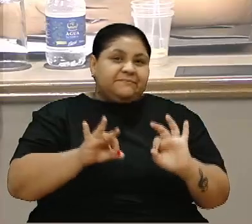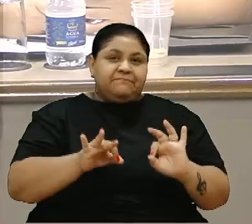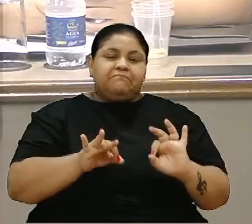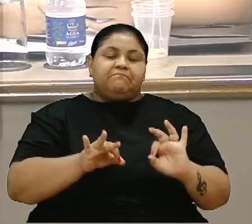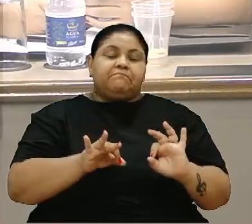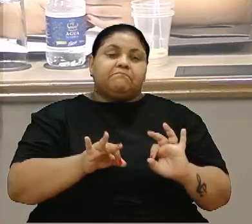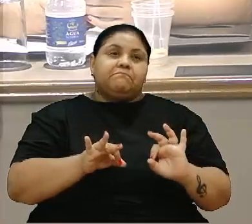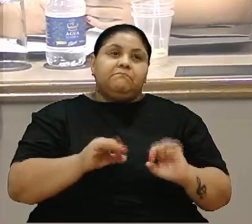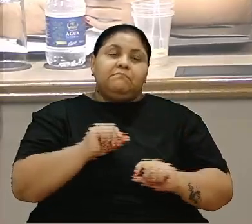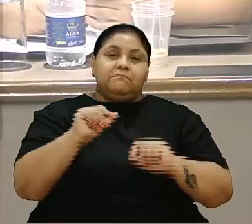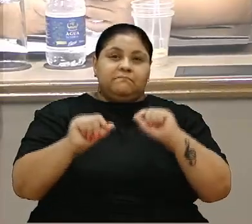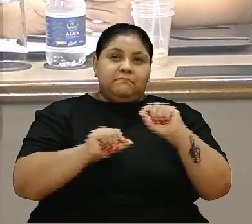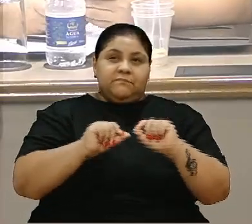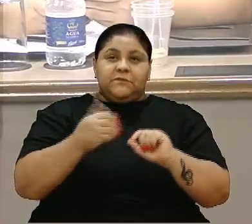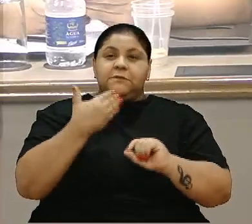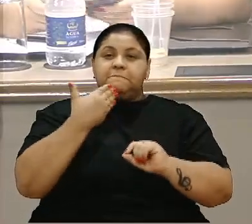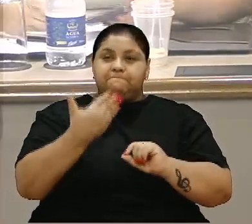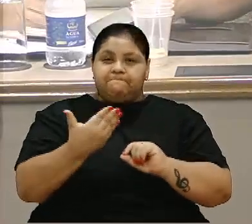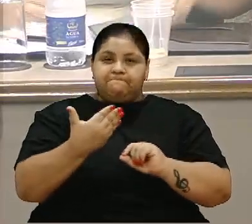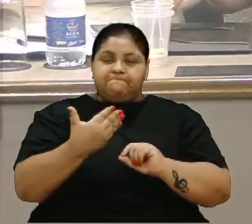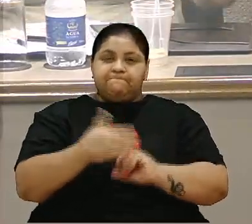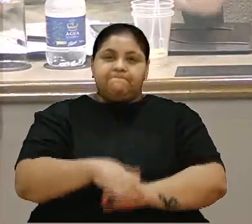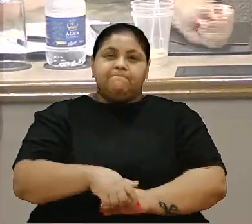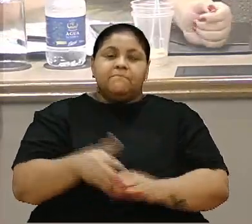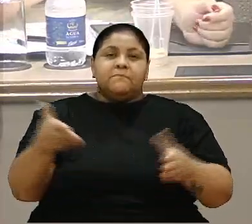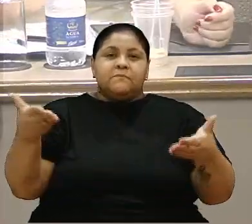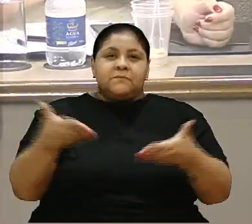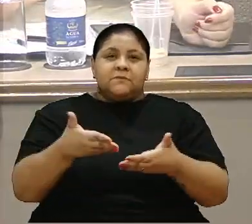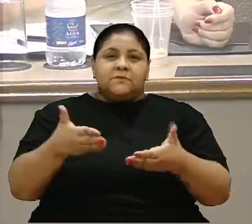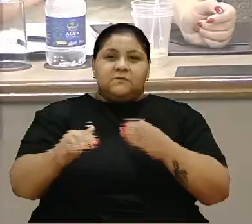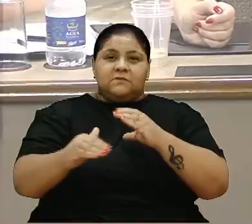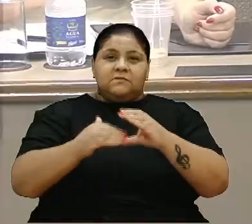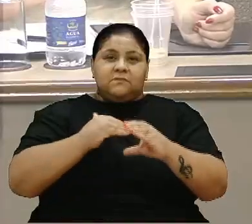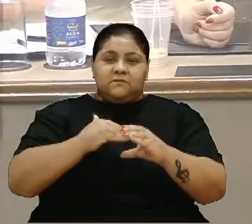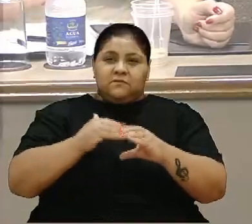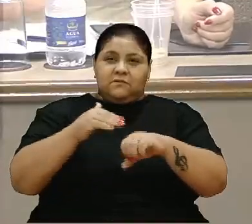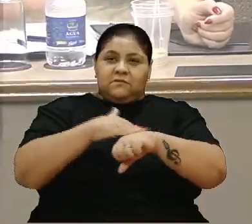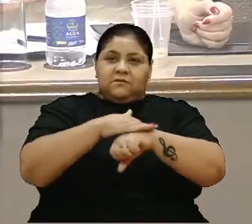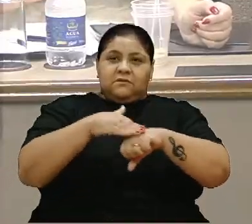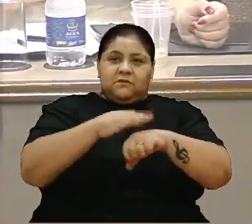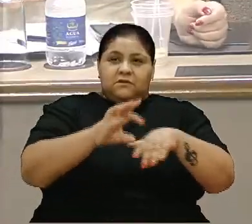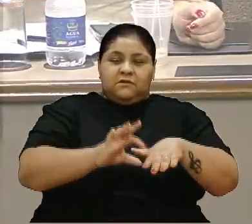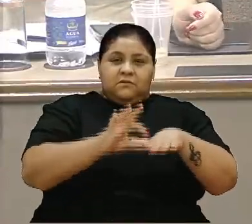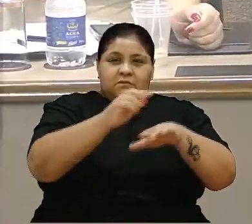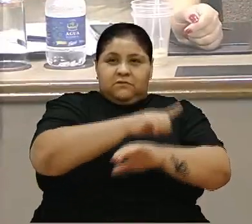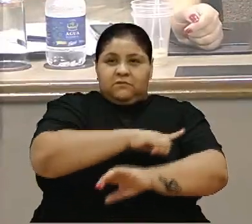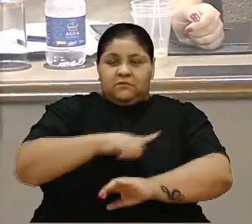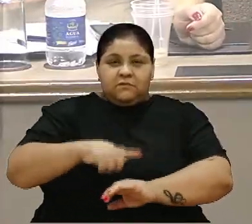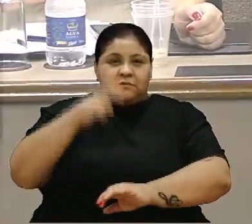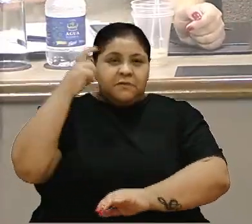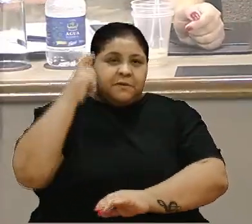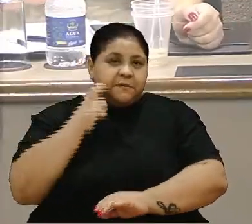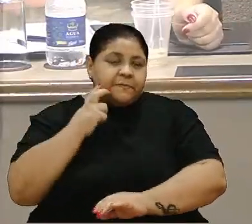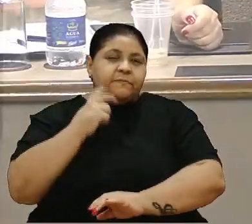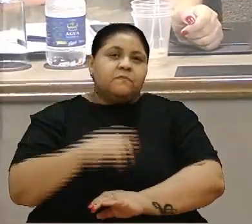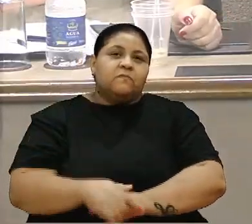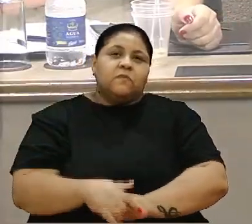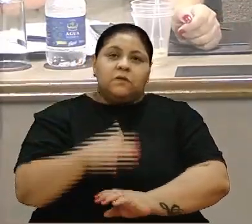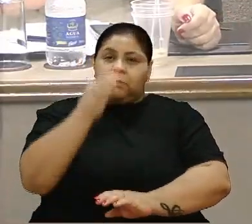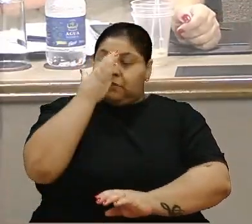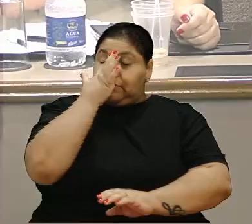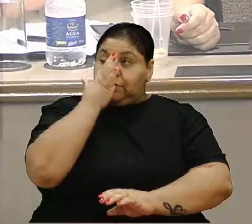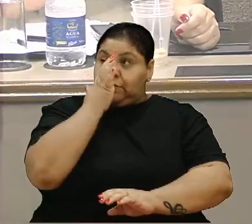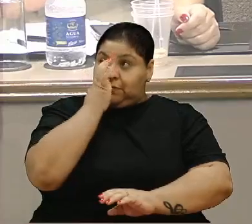o que a gente vem pedindo. E agora nós recebemos há pouco, conversávamos eu e o líder do governo aqui, o vereador Daniel Santos,